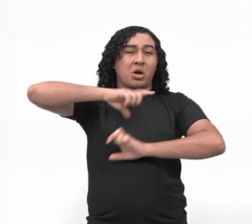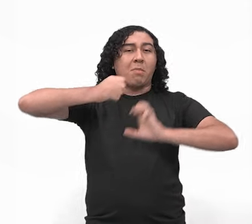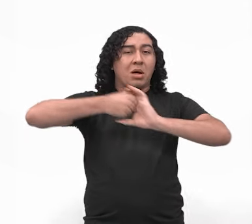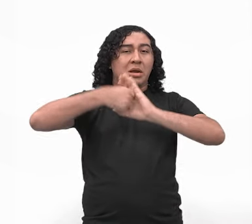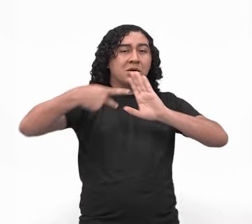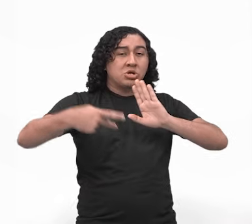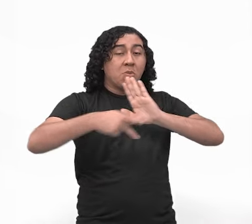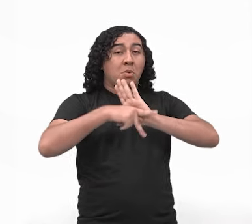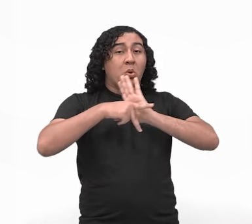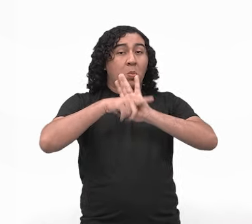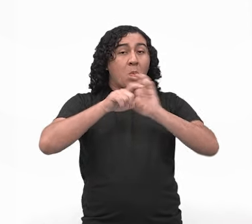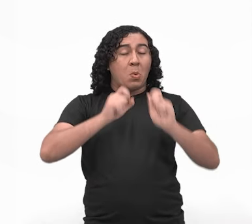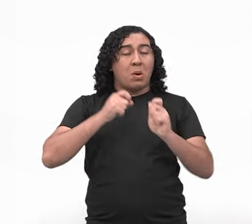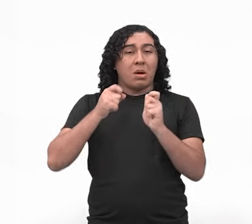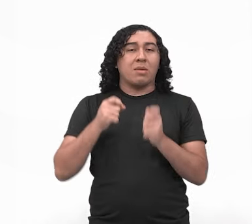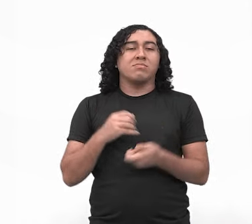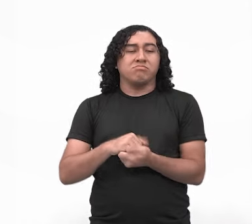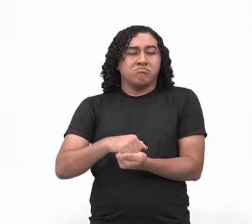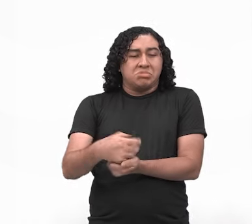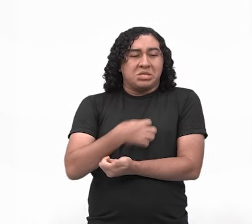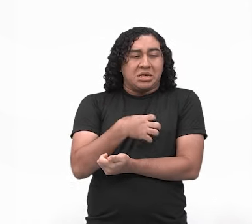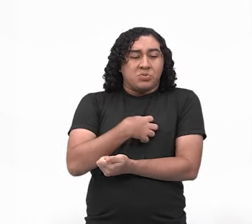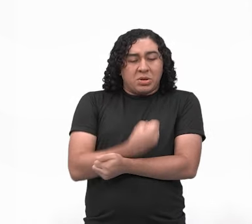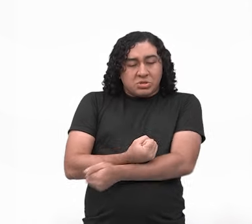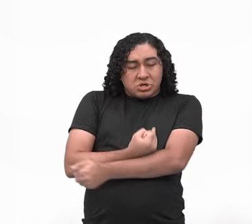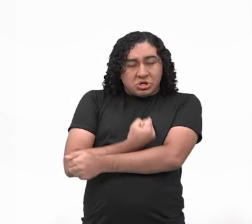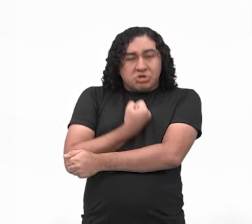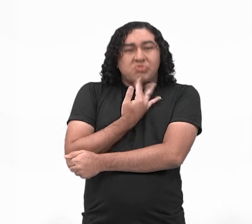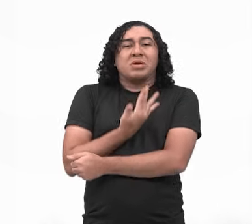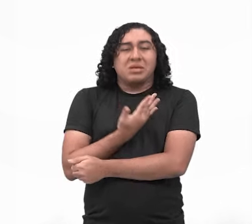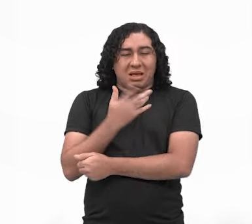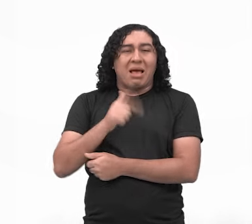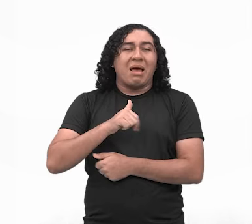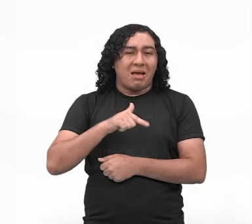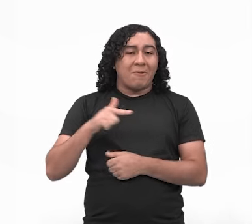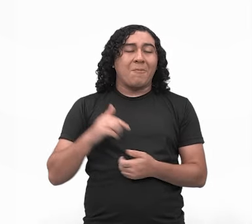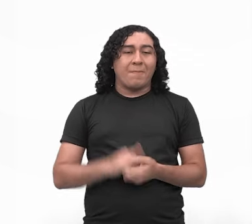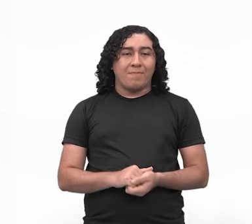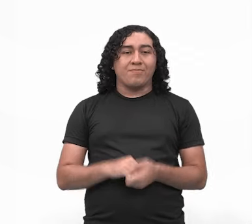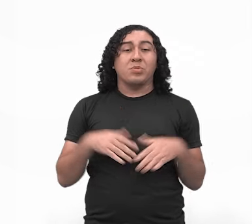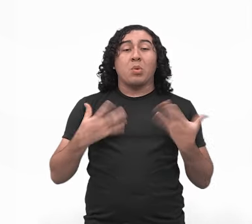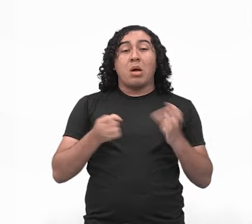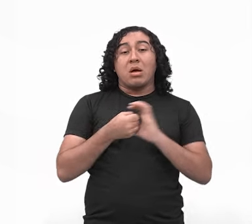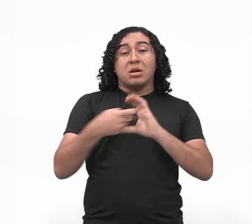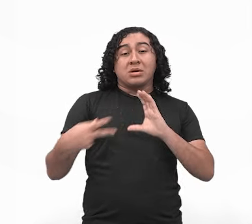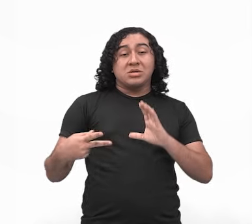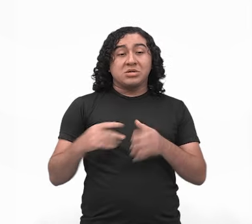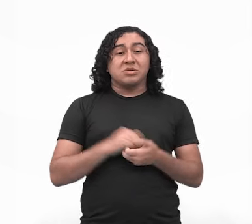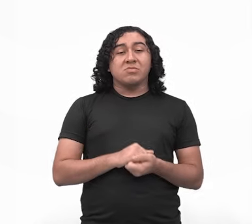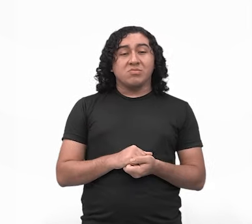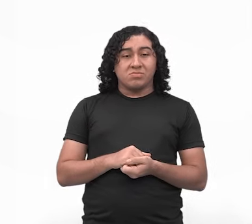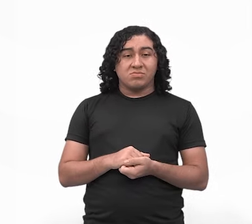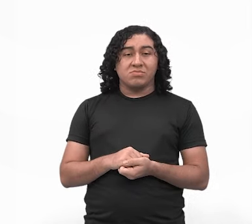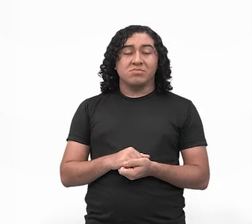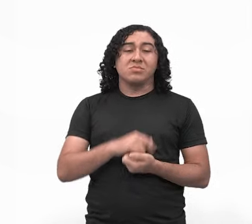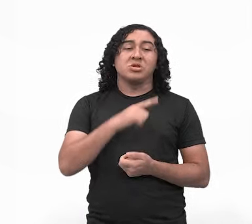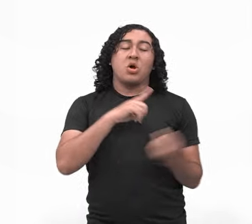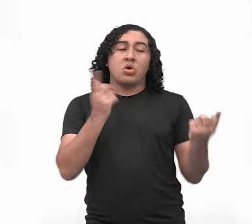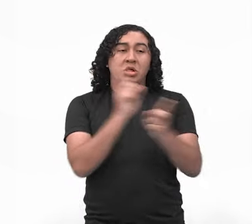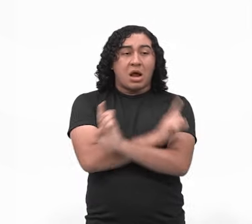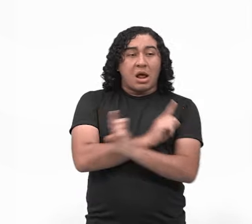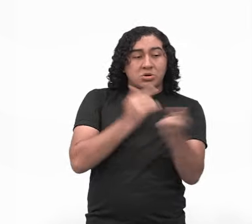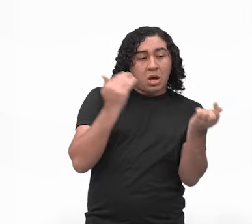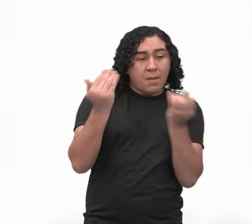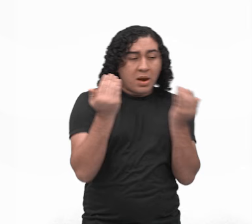dramaticidade muito marcante nesse período. E quais são essas características? Dramatismo, contraste, de ornamentação